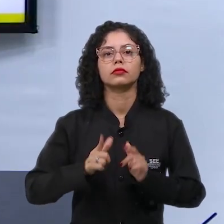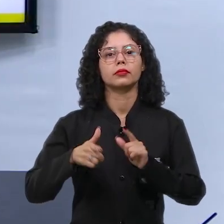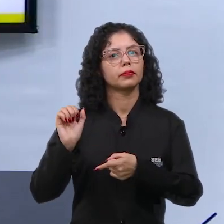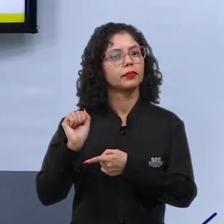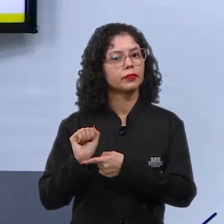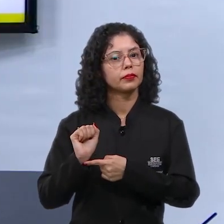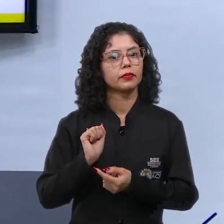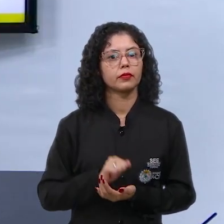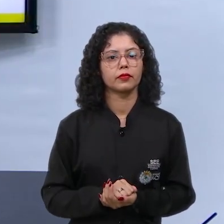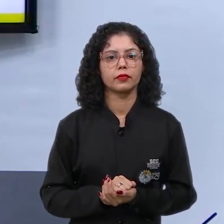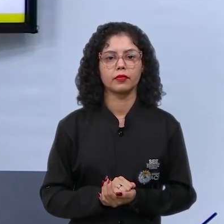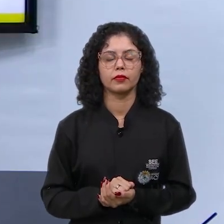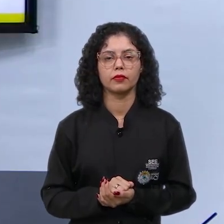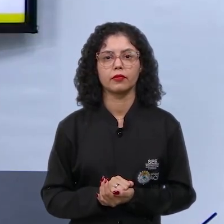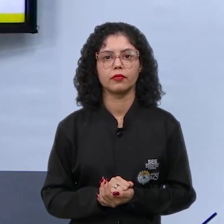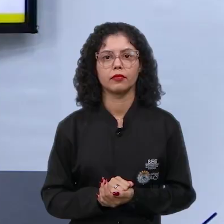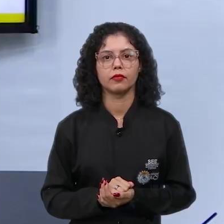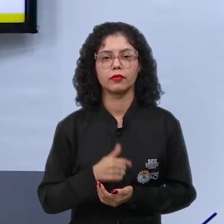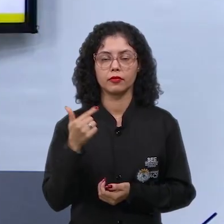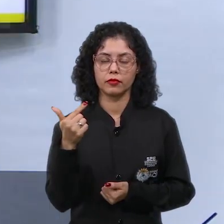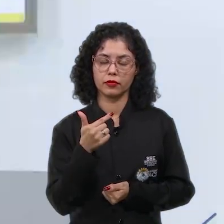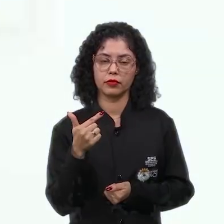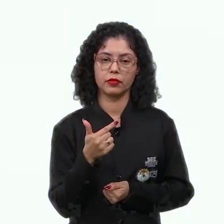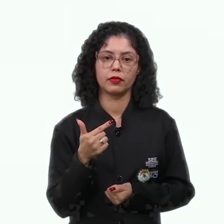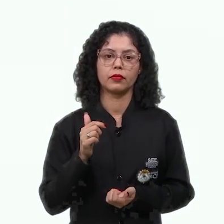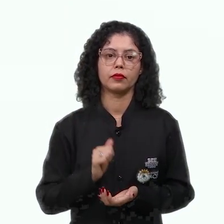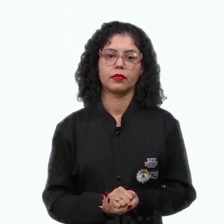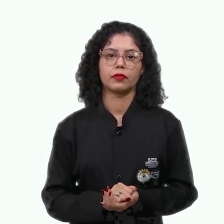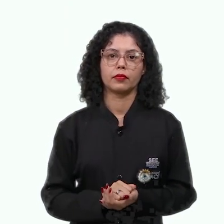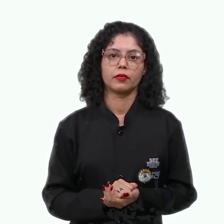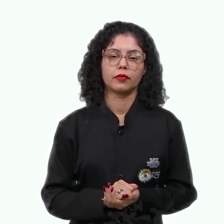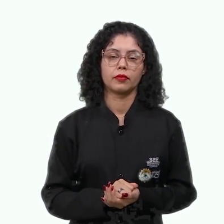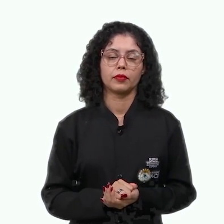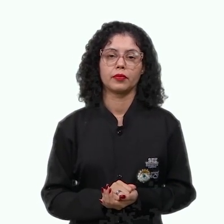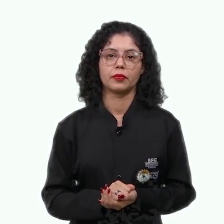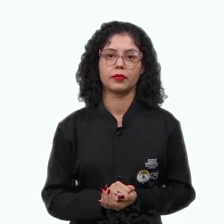alternativa A. Vamos para a questão 2. Olha só.